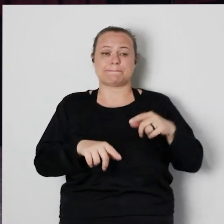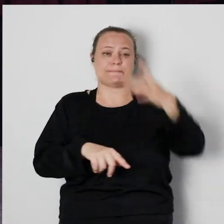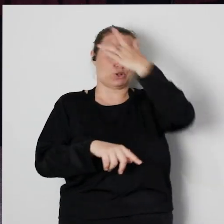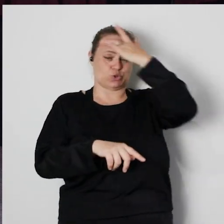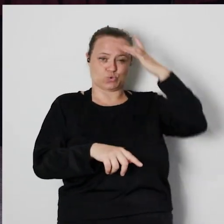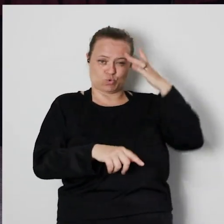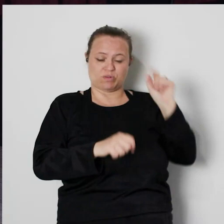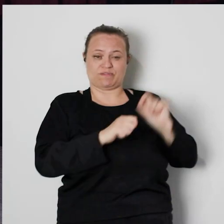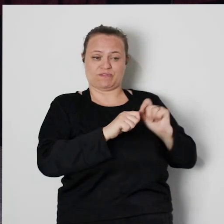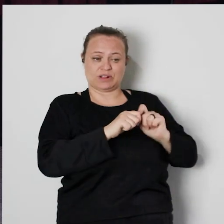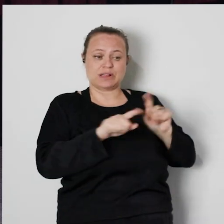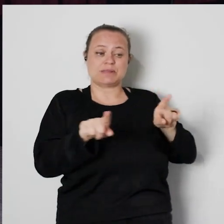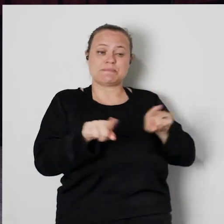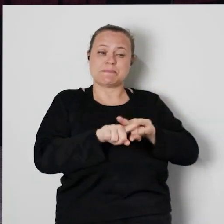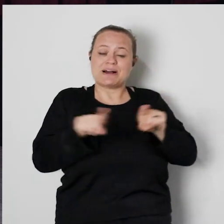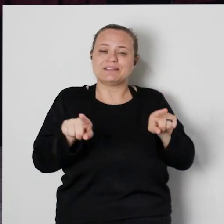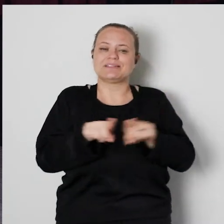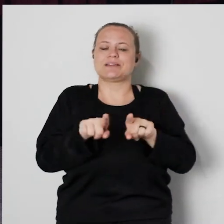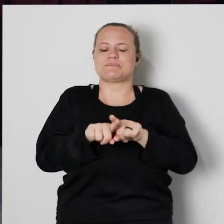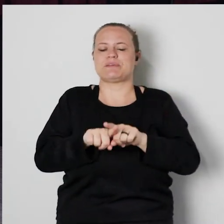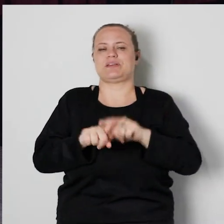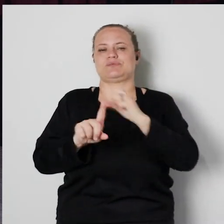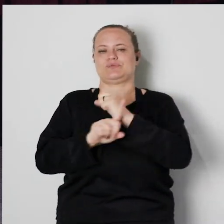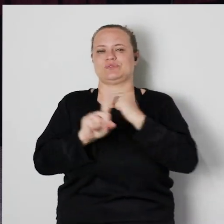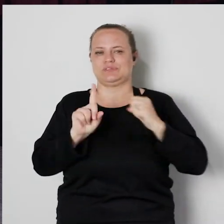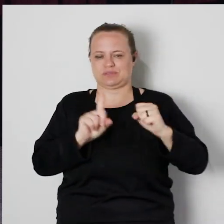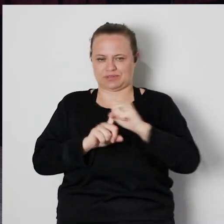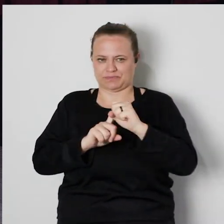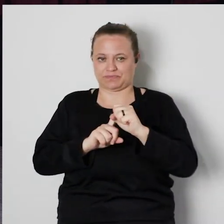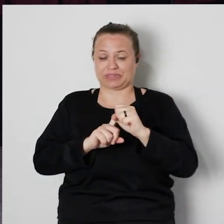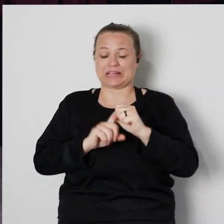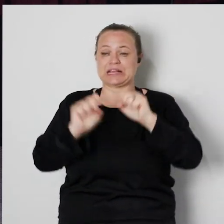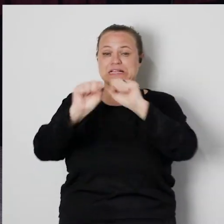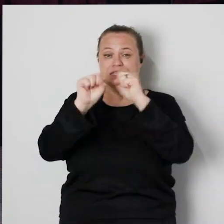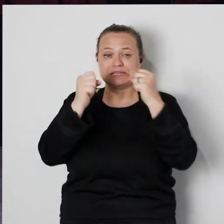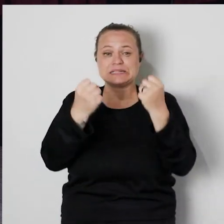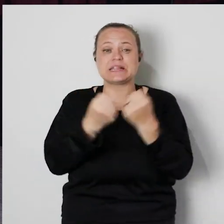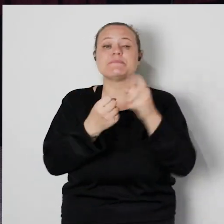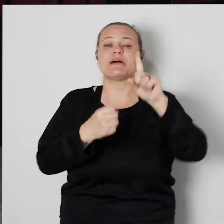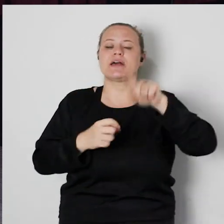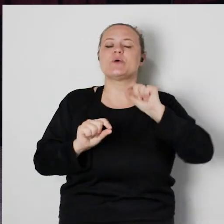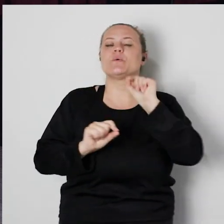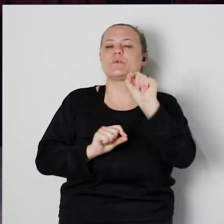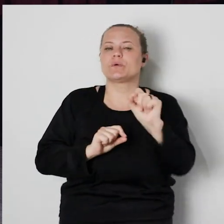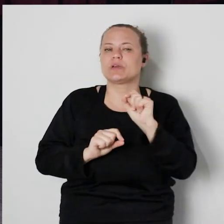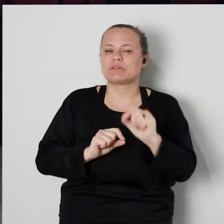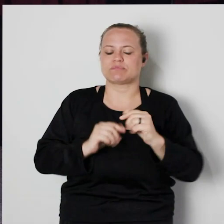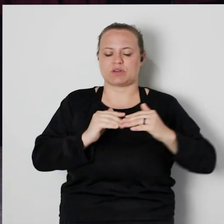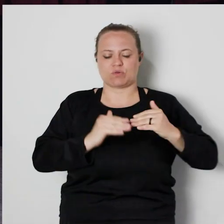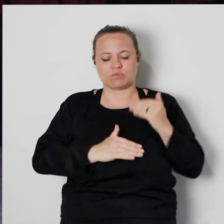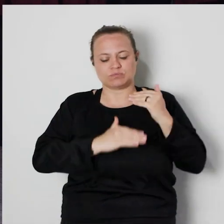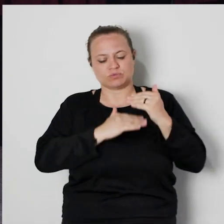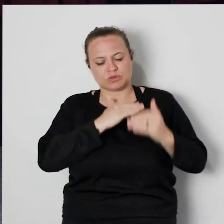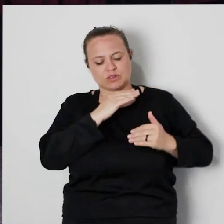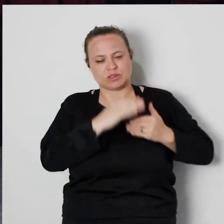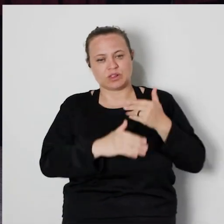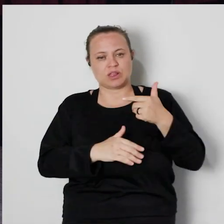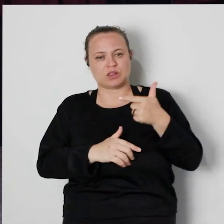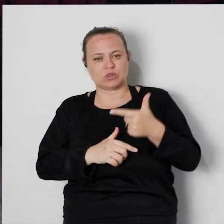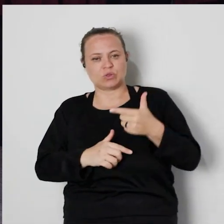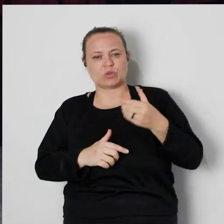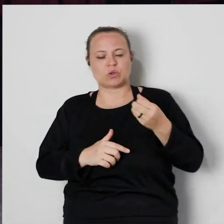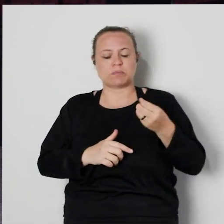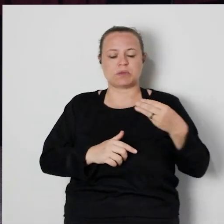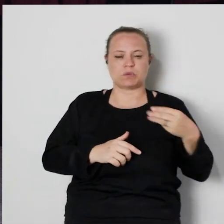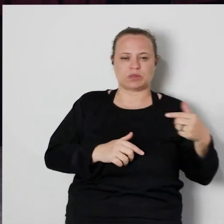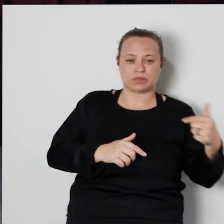geral, né? A política pública da cultura, ela não é só para as organizações culturais, ela é para a sociedade como um todo. Então, a ideia do sistema, como